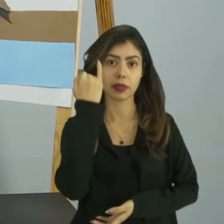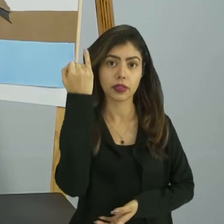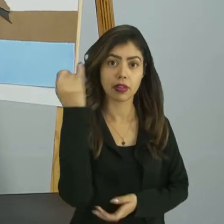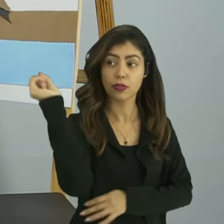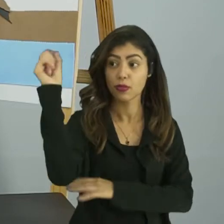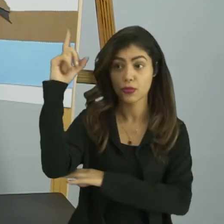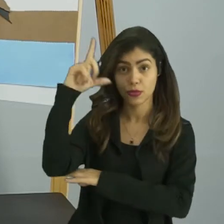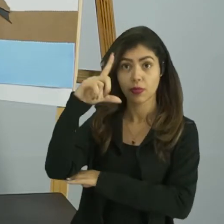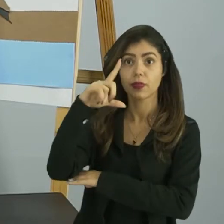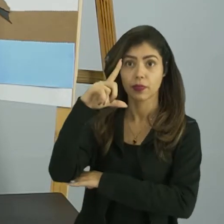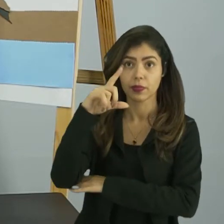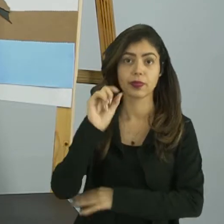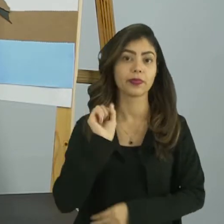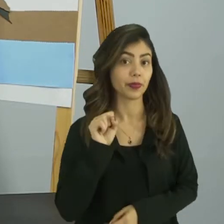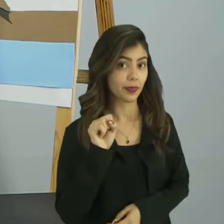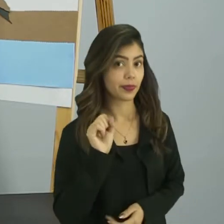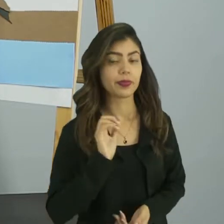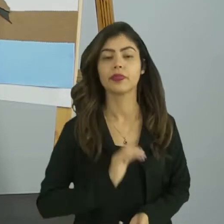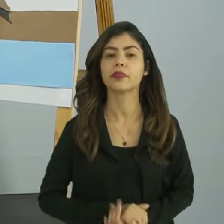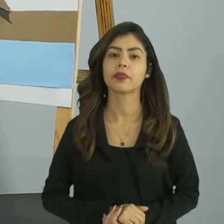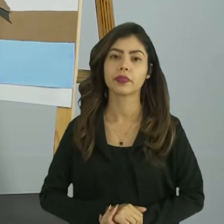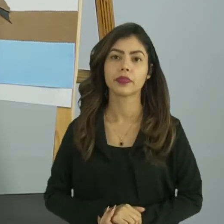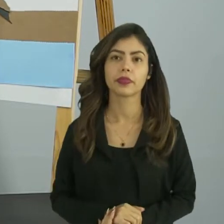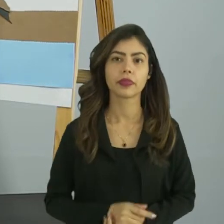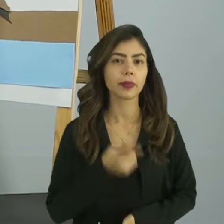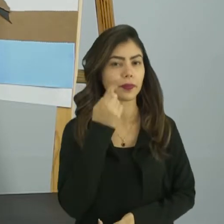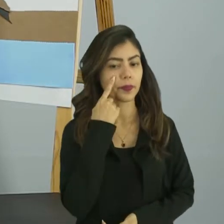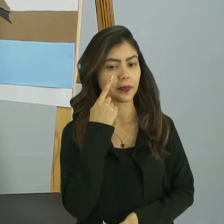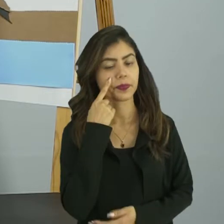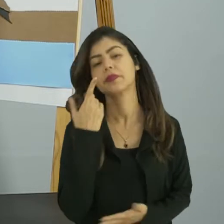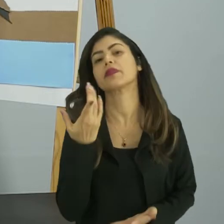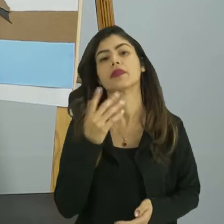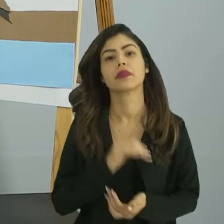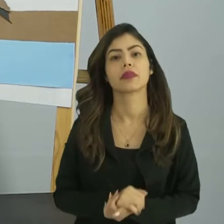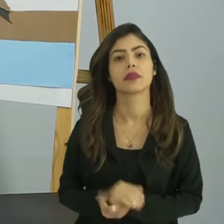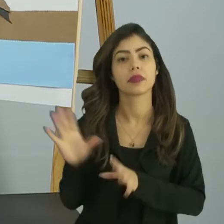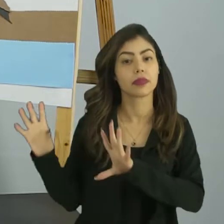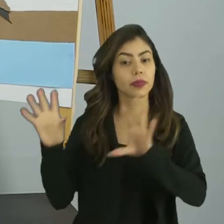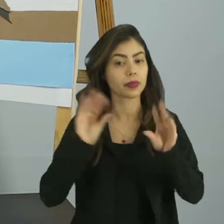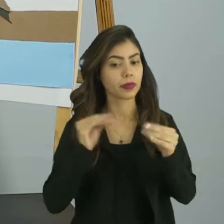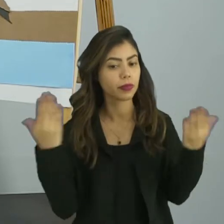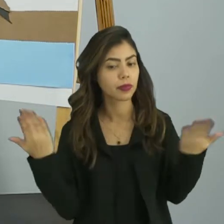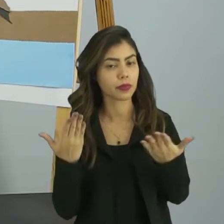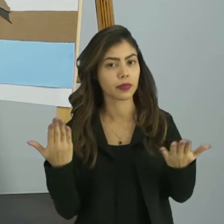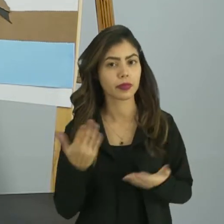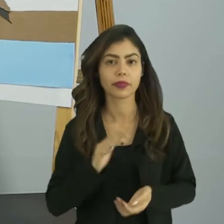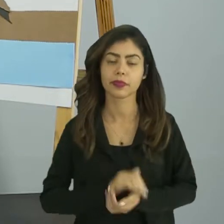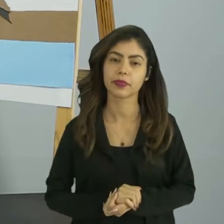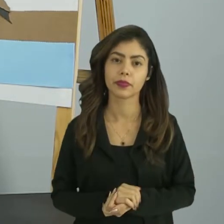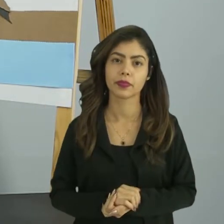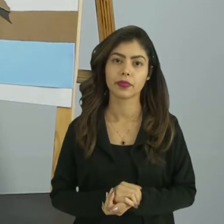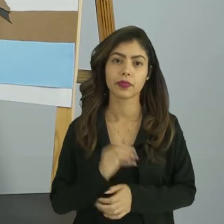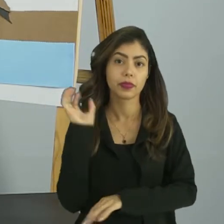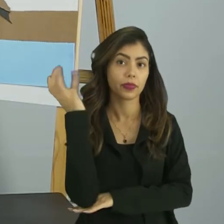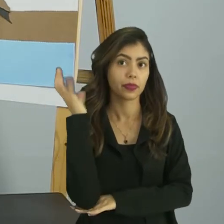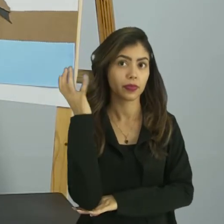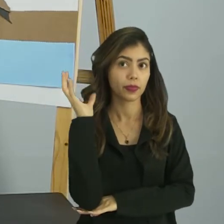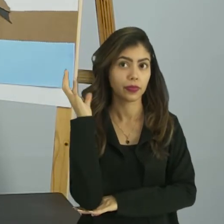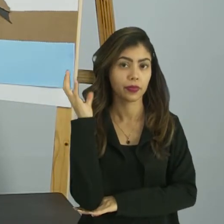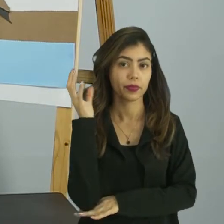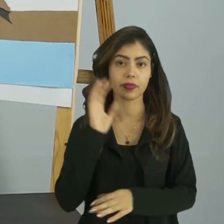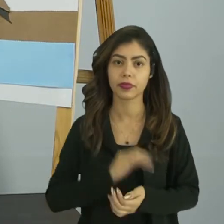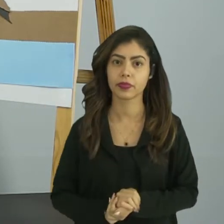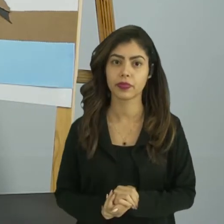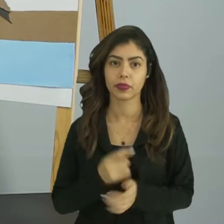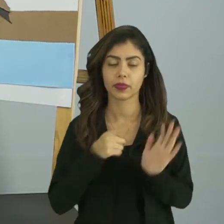do sol, não foi isso? Então, olha só, eu trouxe para vocês uma árvore demonstrando,